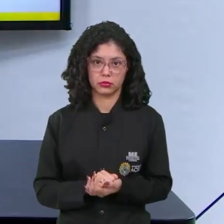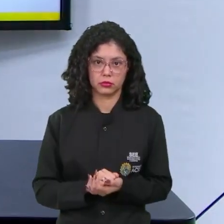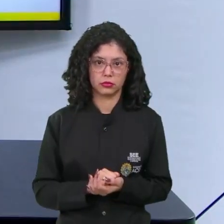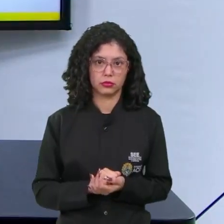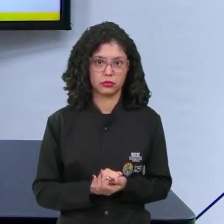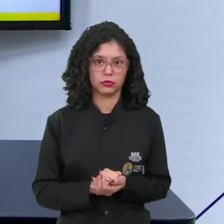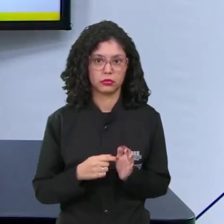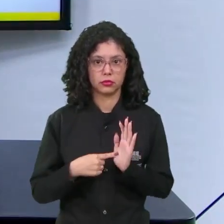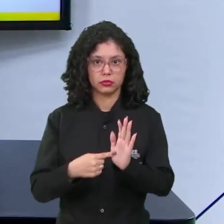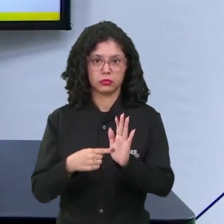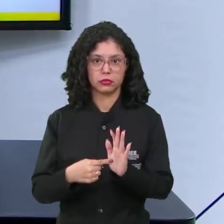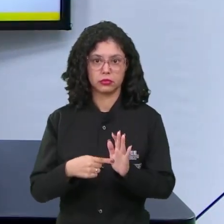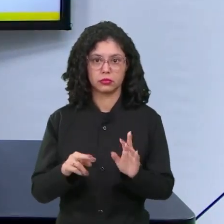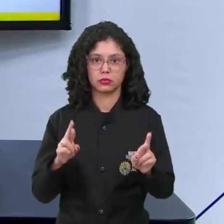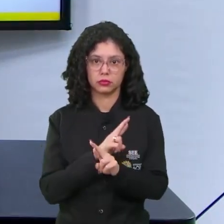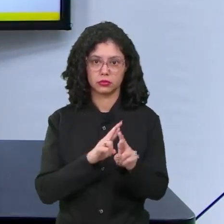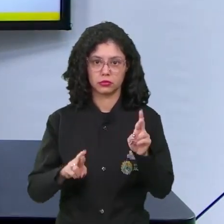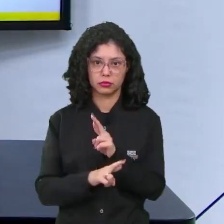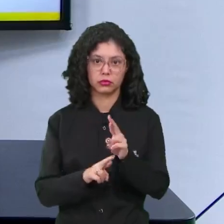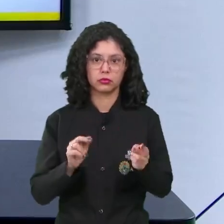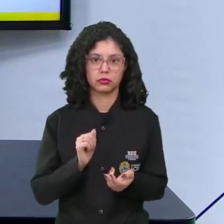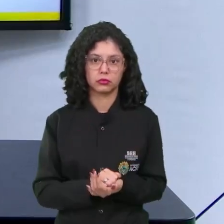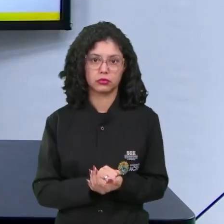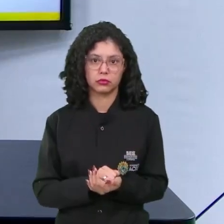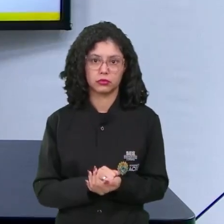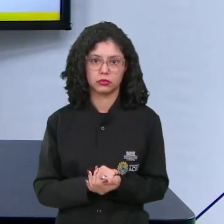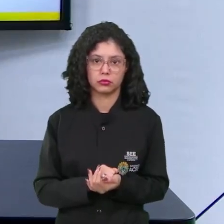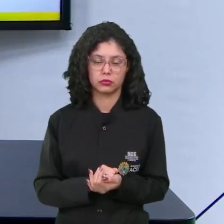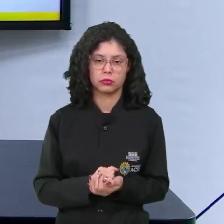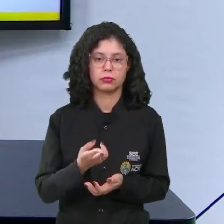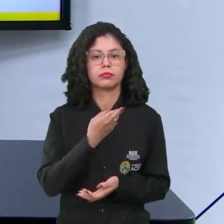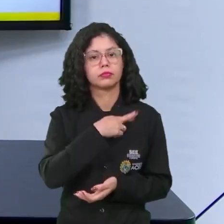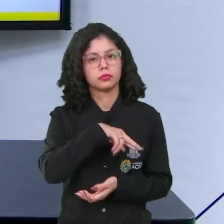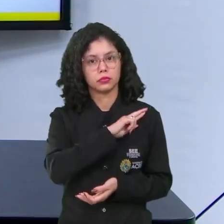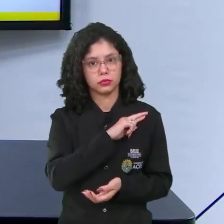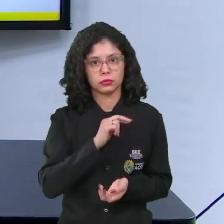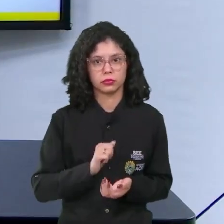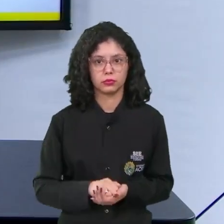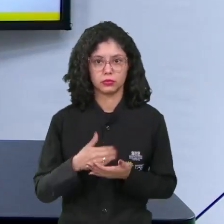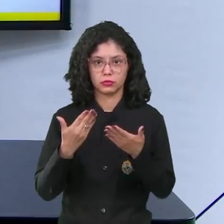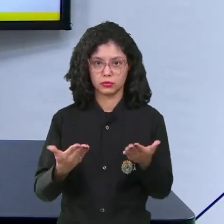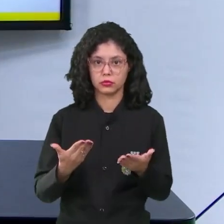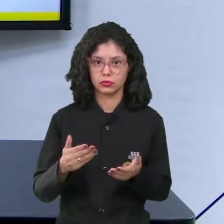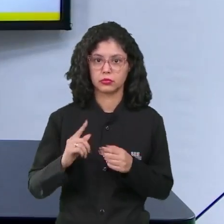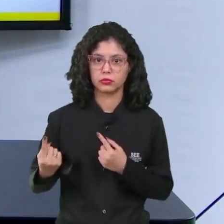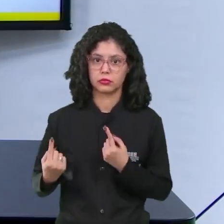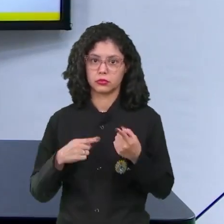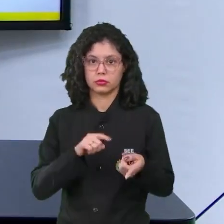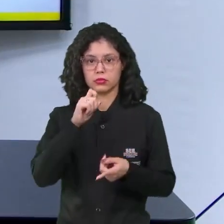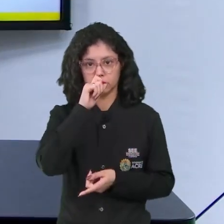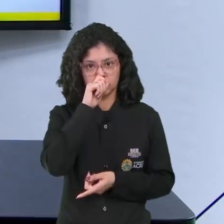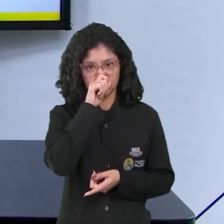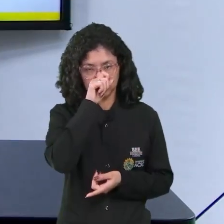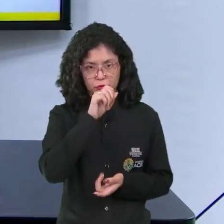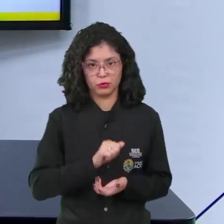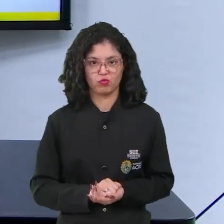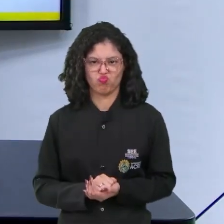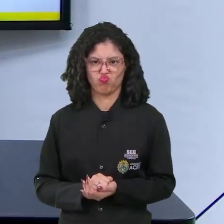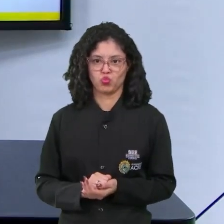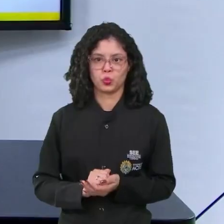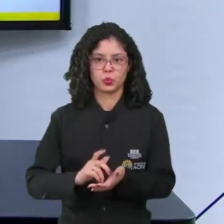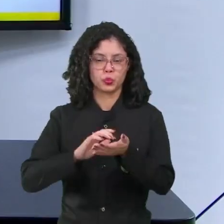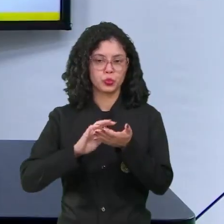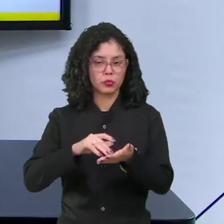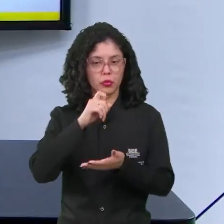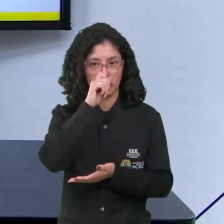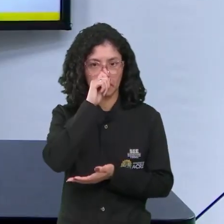está nitidamente relacionada à responsabilidade. Então, esse é um desafio da curadoria digital,